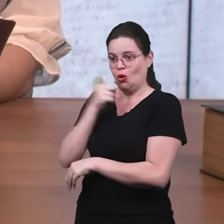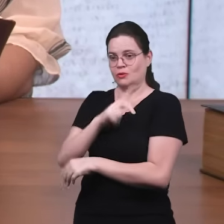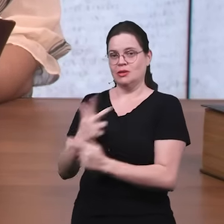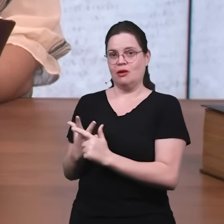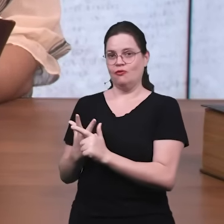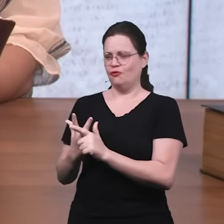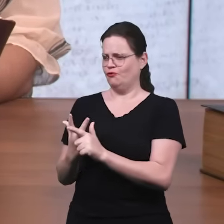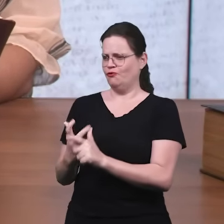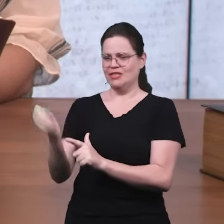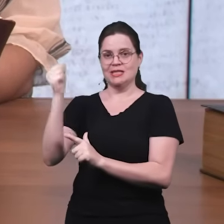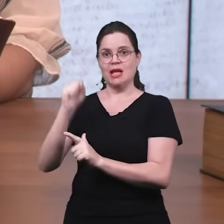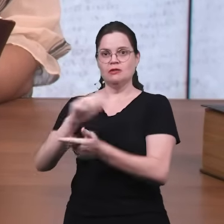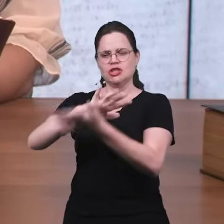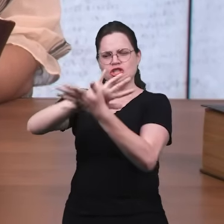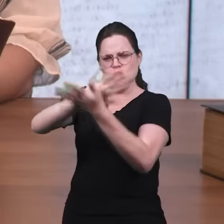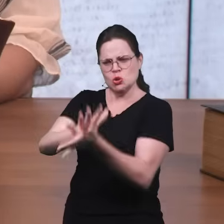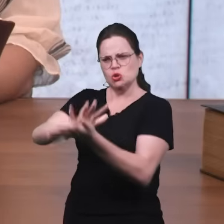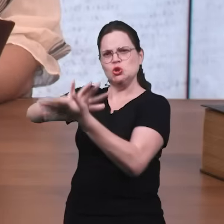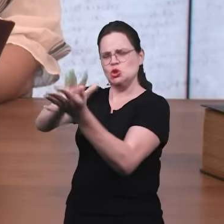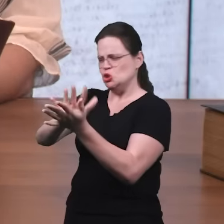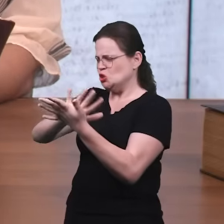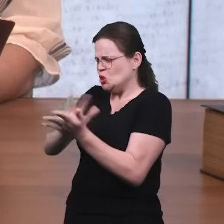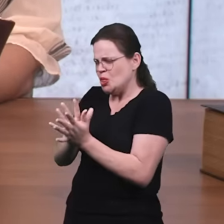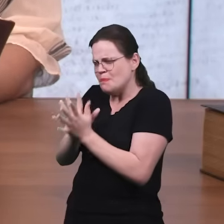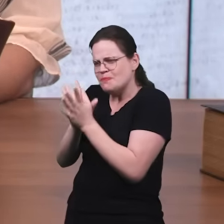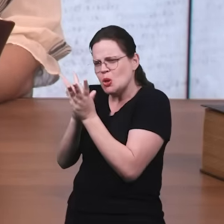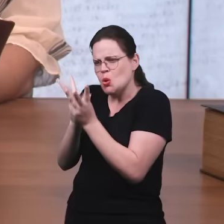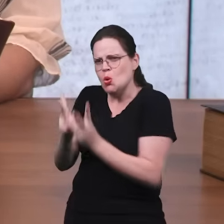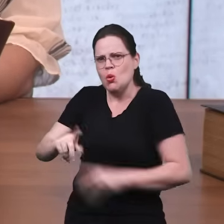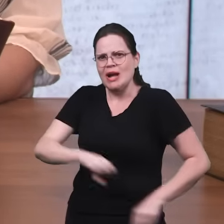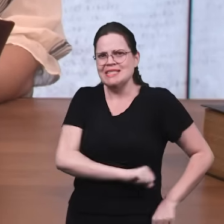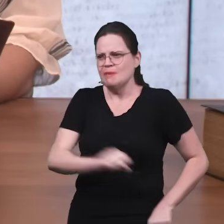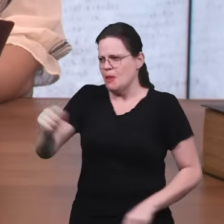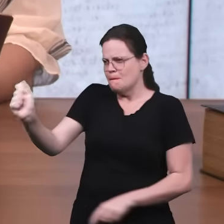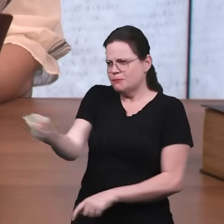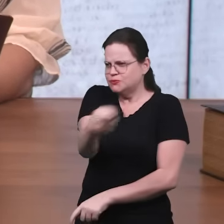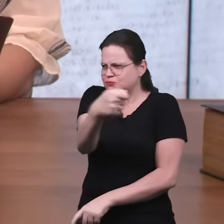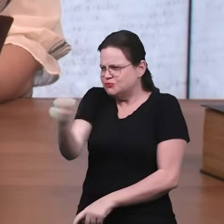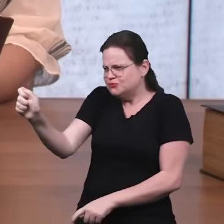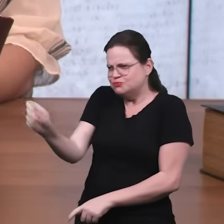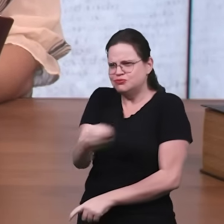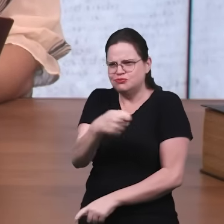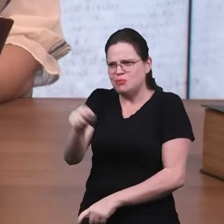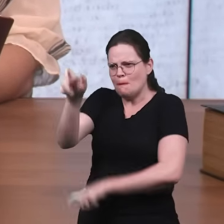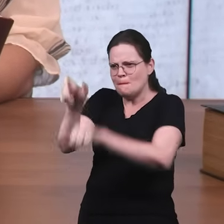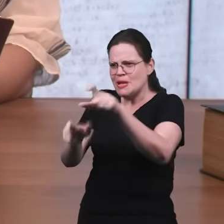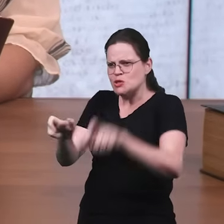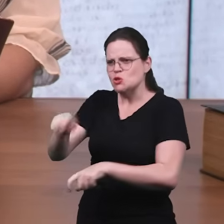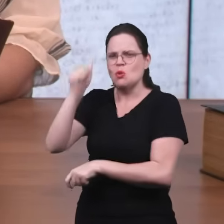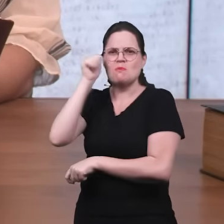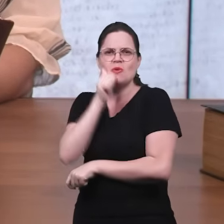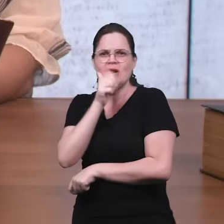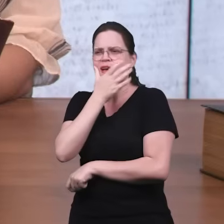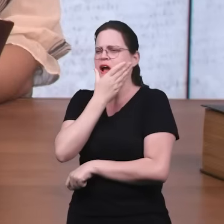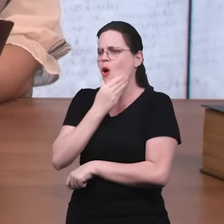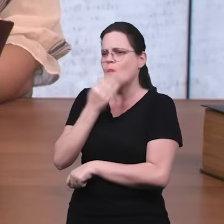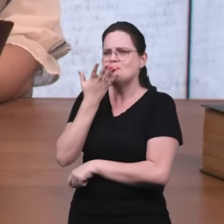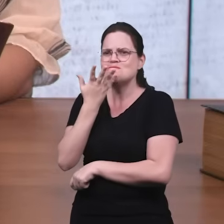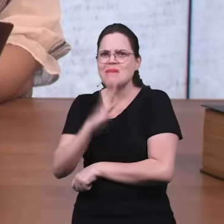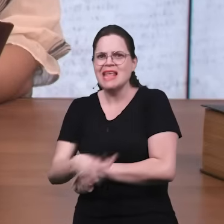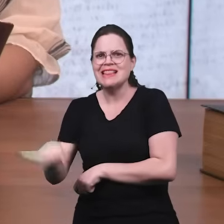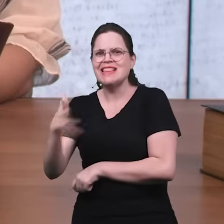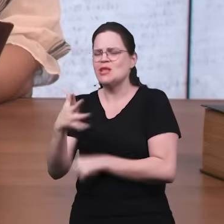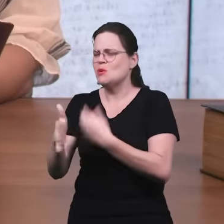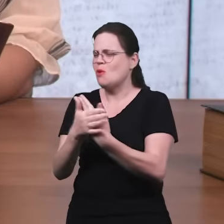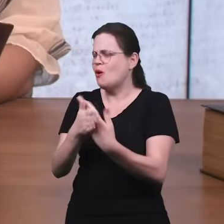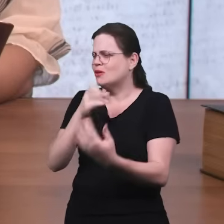havia, destruíram totalmente ao fio da espada, desde o homem até a mulher, desde o menino até